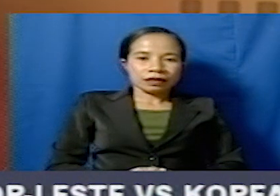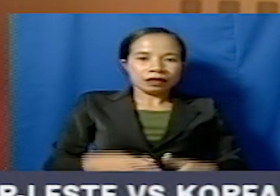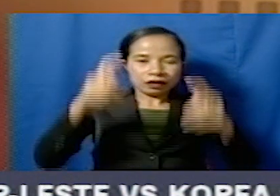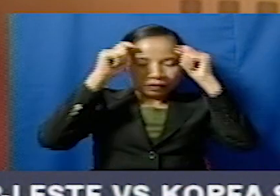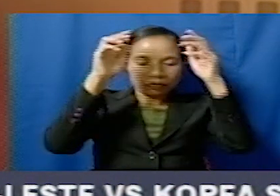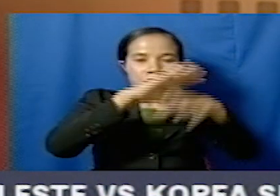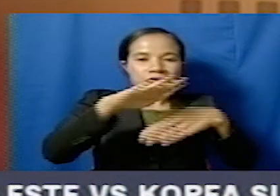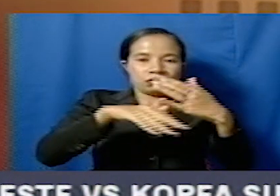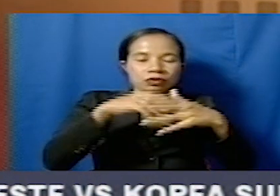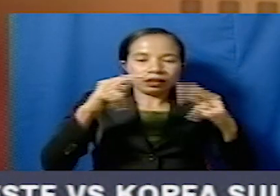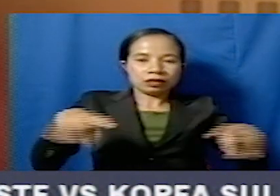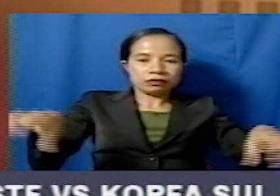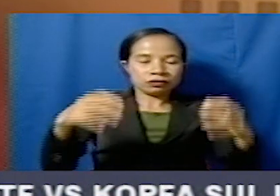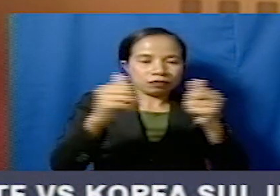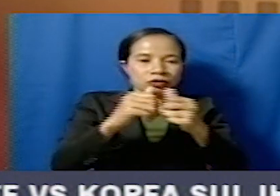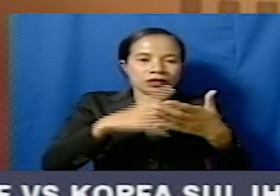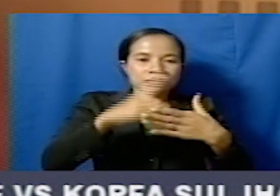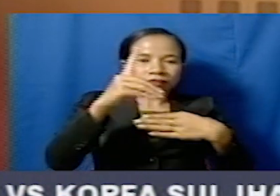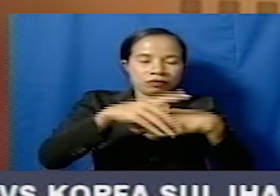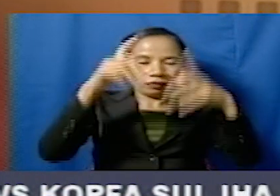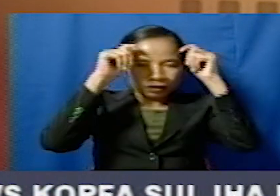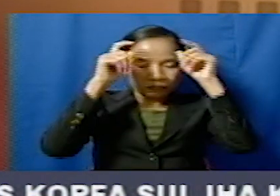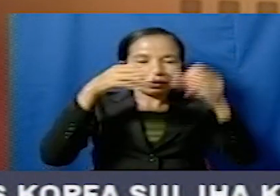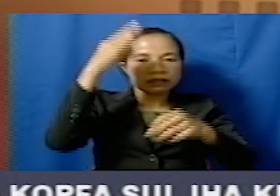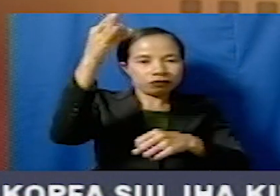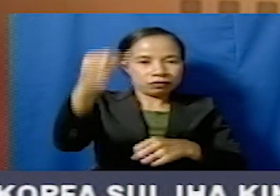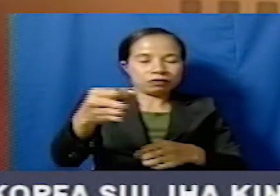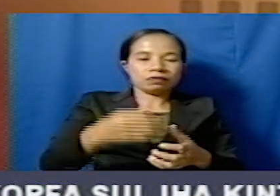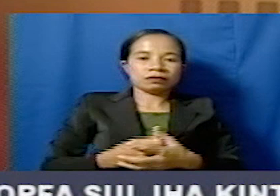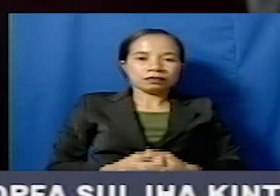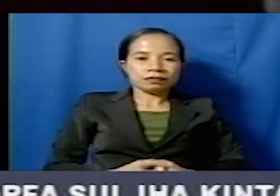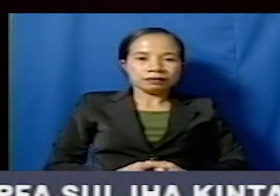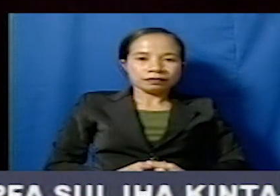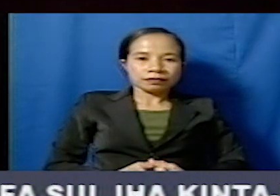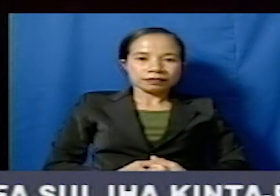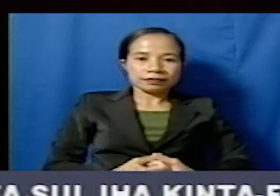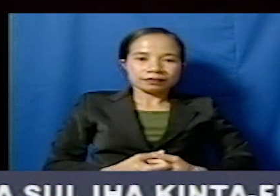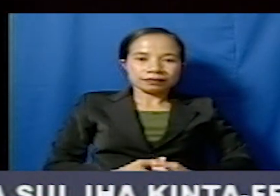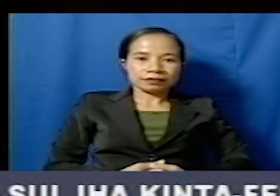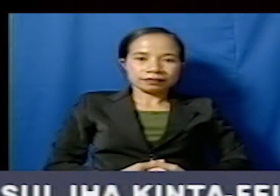Timorón hodo tem que serviço a mútuo que desenvolve Timor-Leste e a futuro.